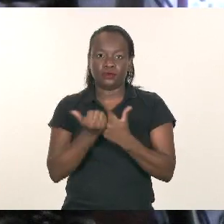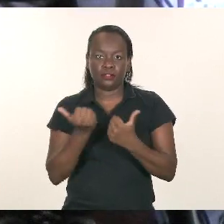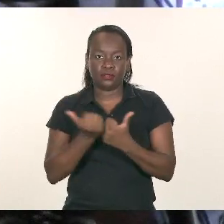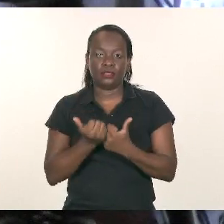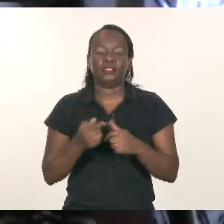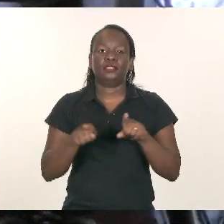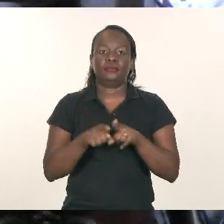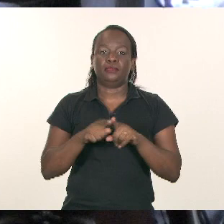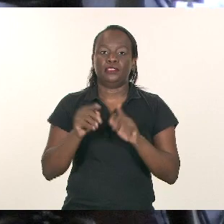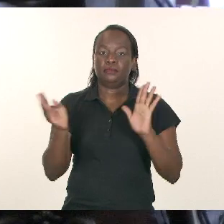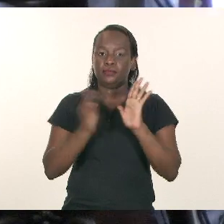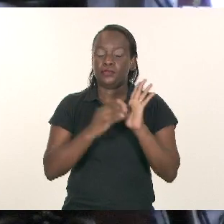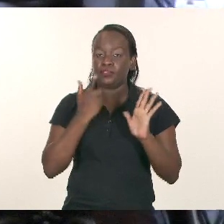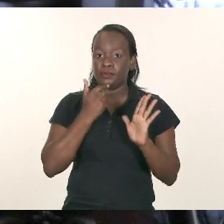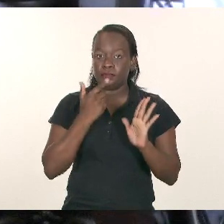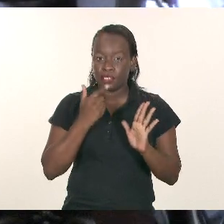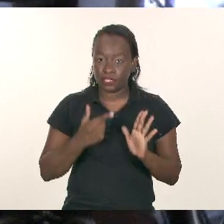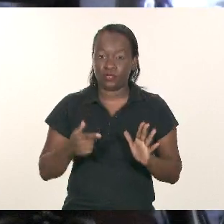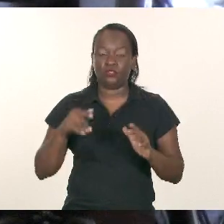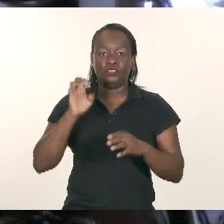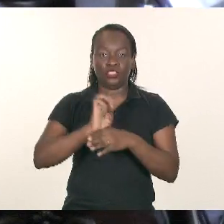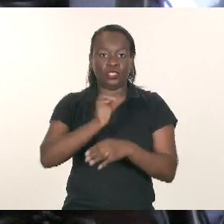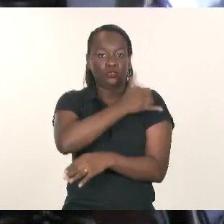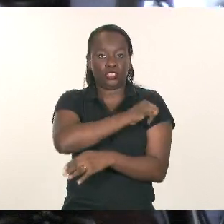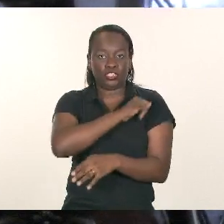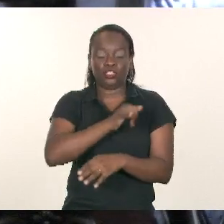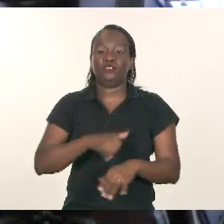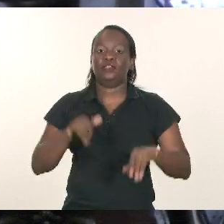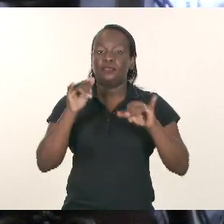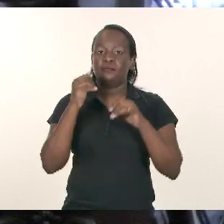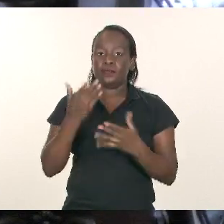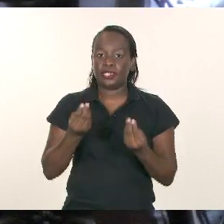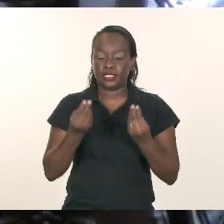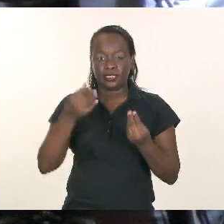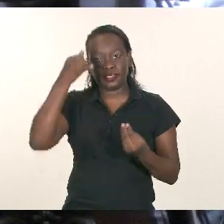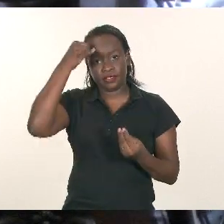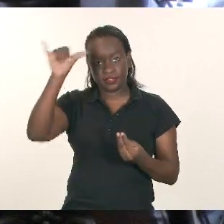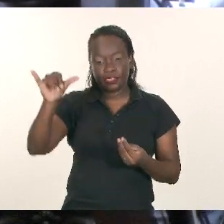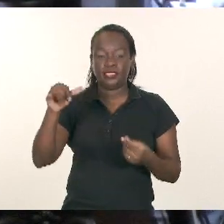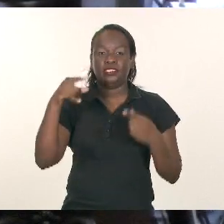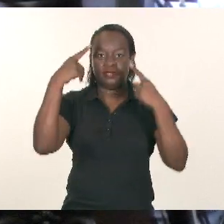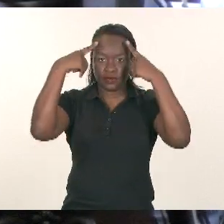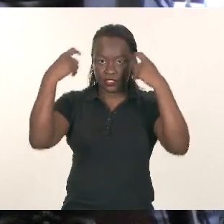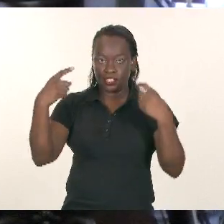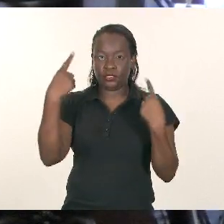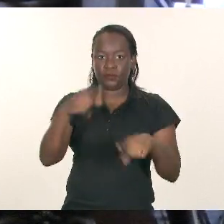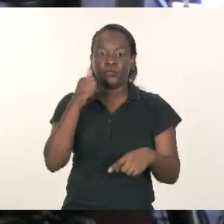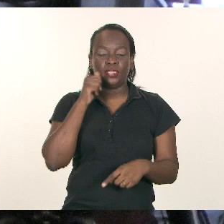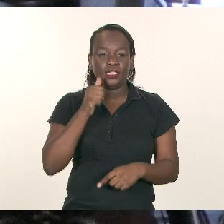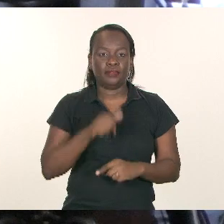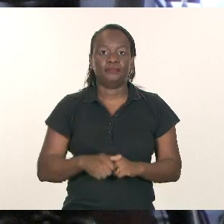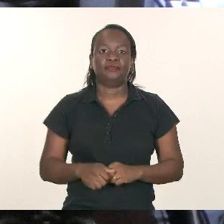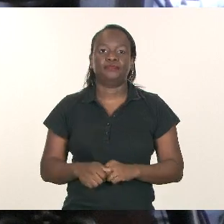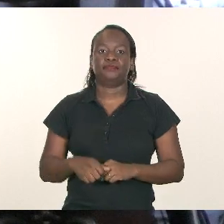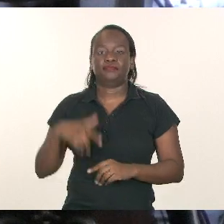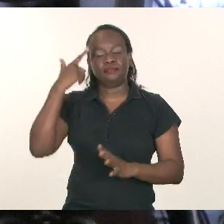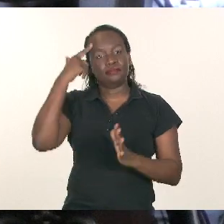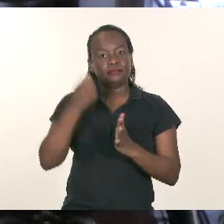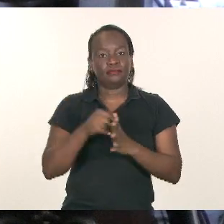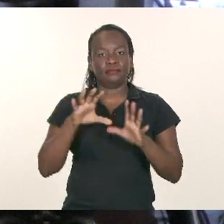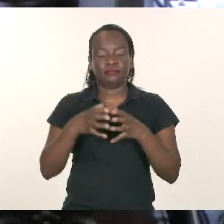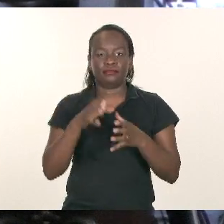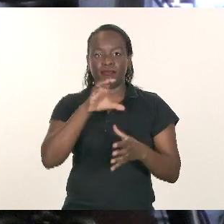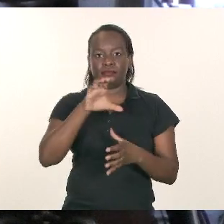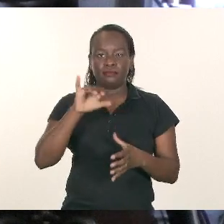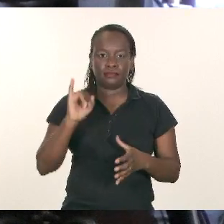Sinal Vermelho no âmbito do Estado do Rio de Janeiro, visando o combate e a prevenção à violência contra a mulher. Pareceres da Comissão